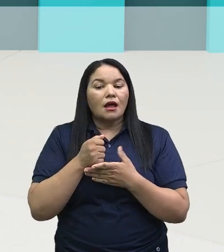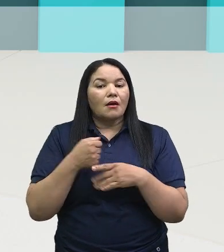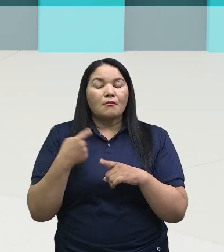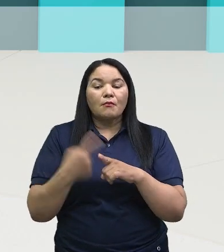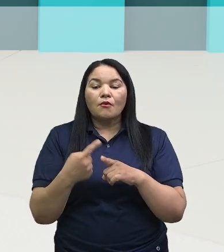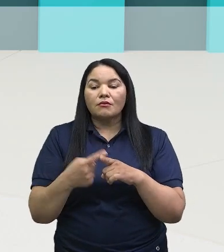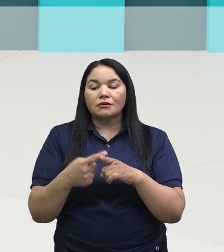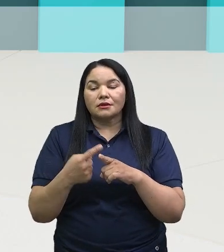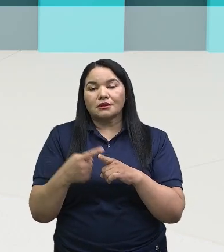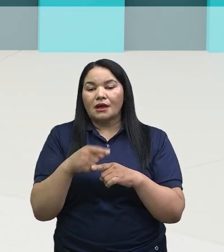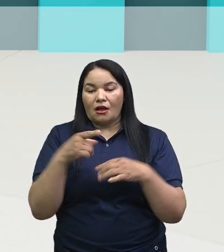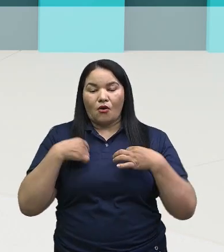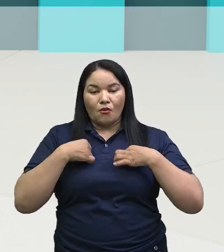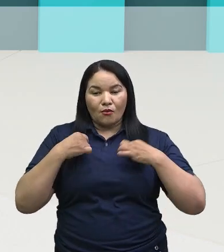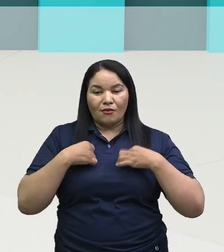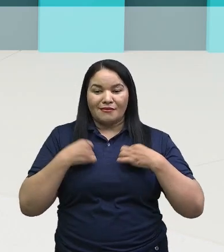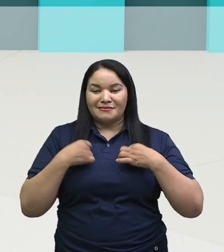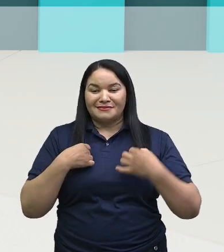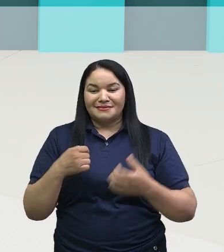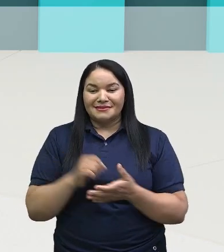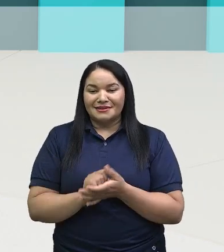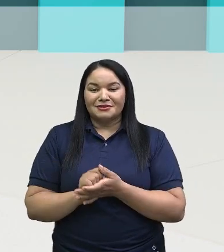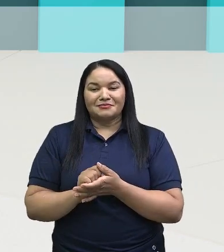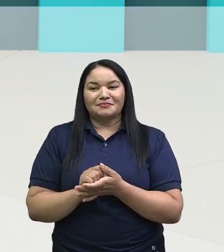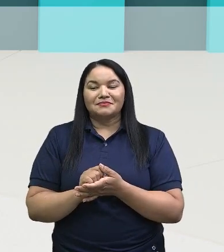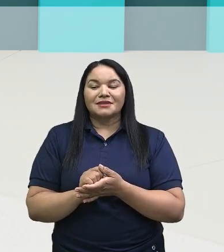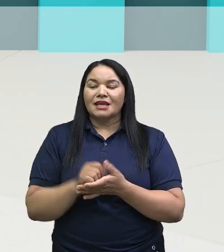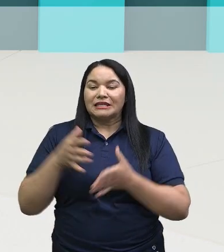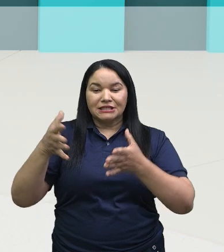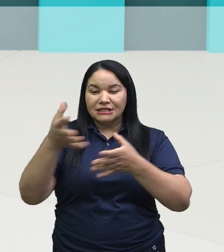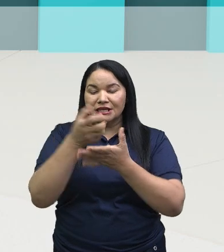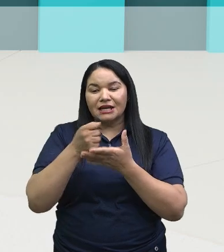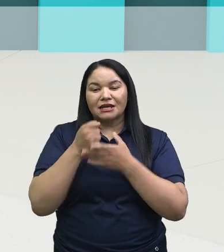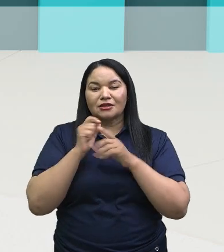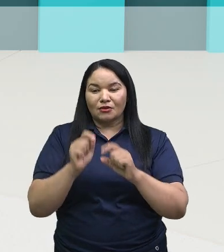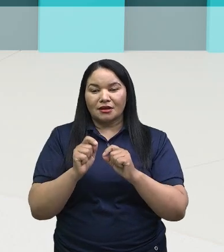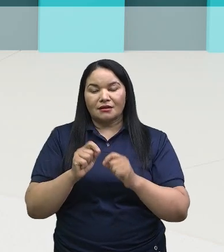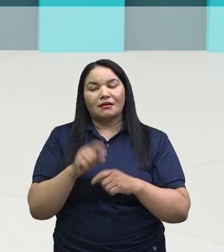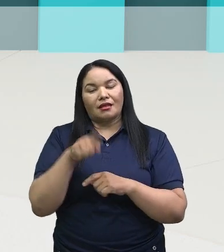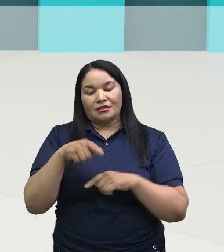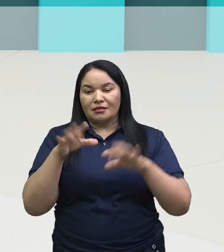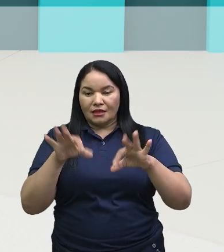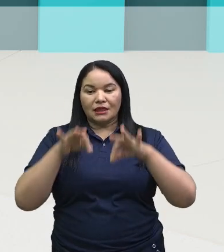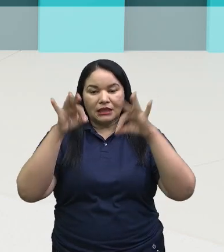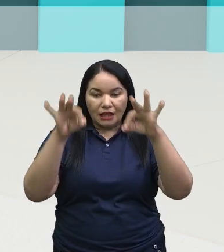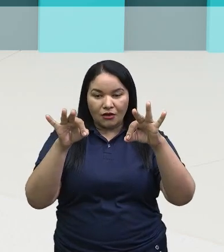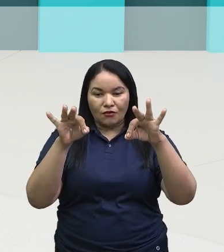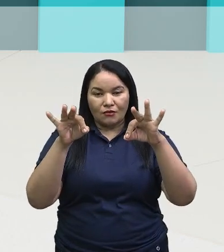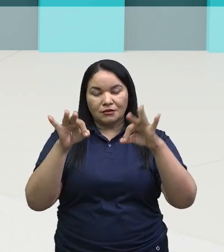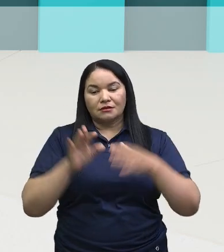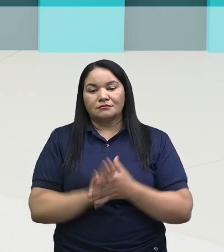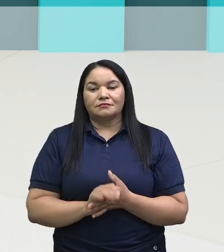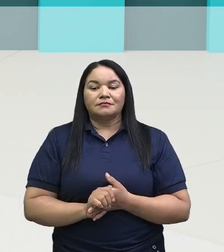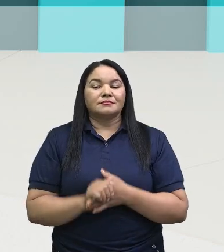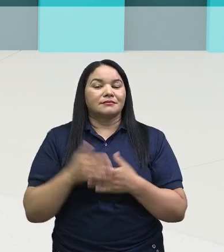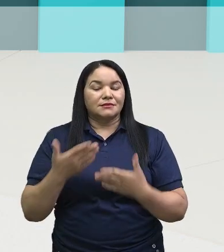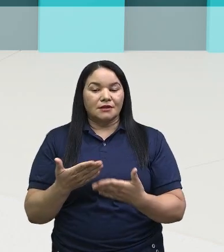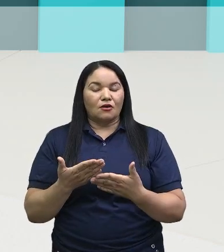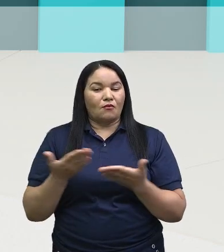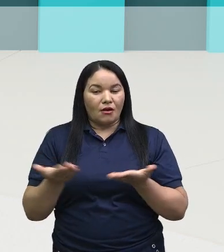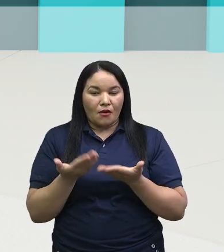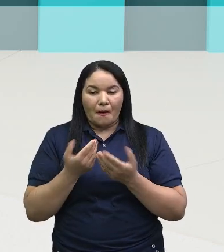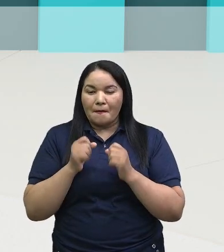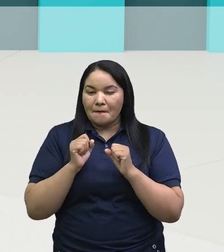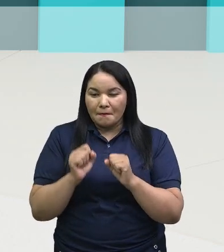essas roupas que vão ser tiradas? São todas que estão na corda, ok? Então, como eu tinha falado, eu